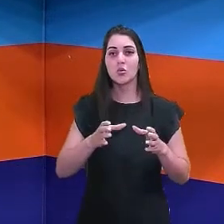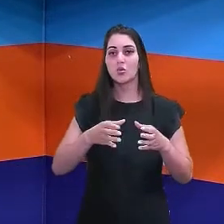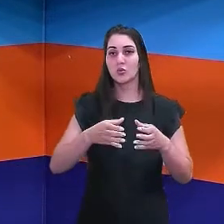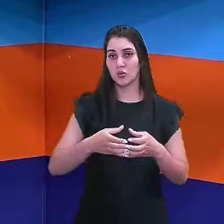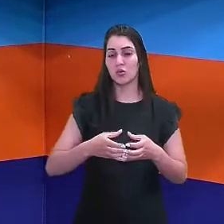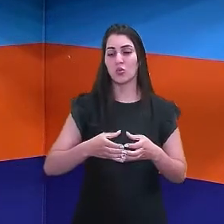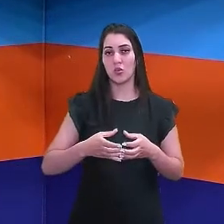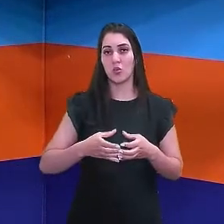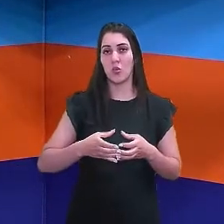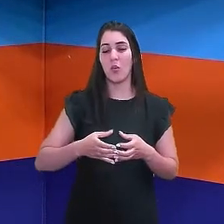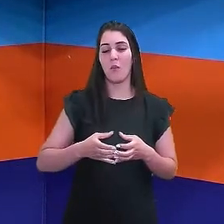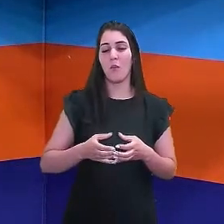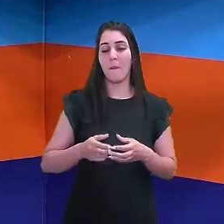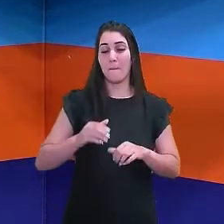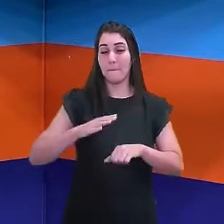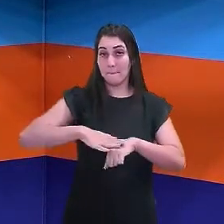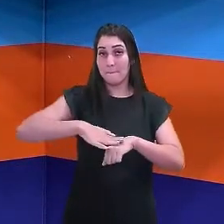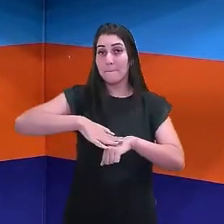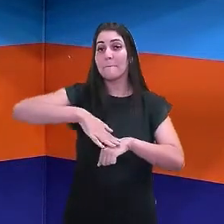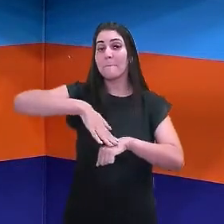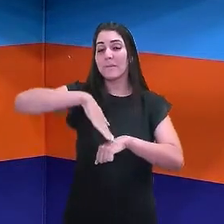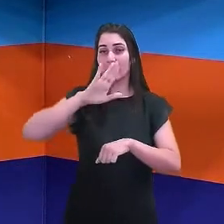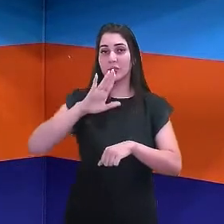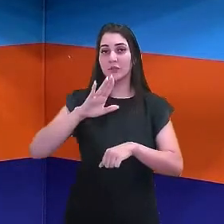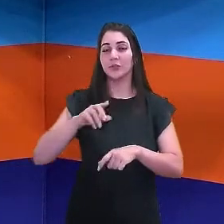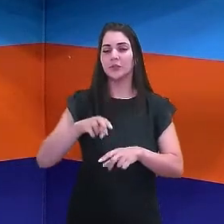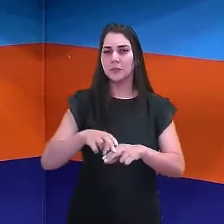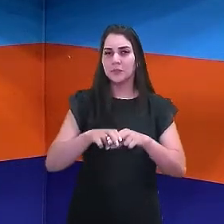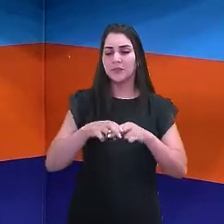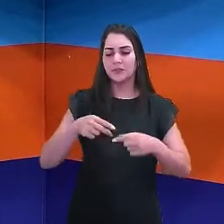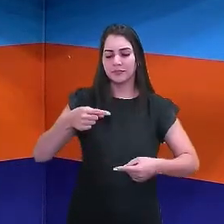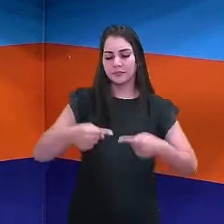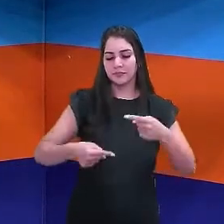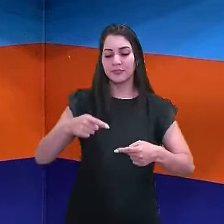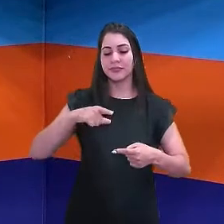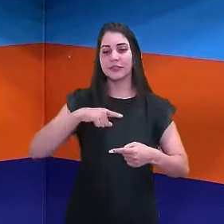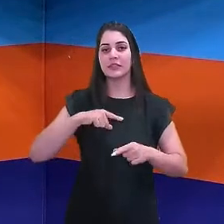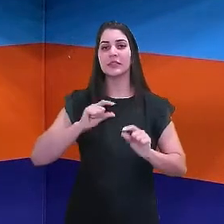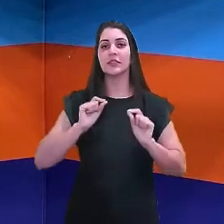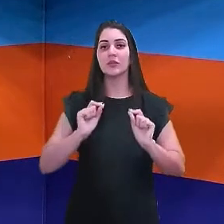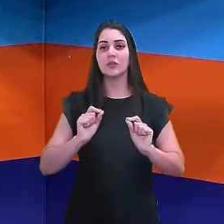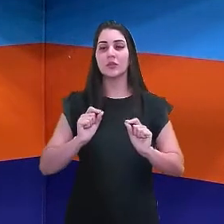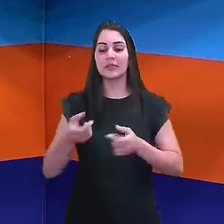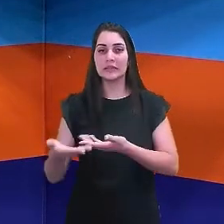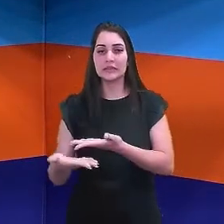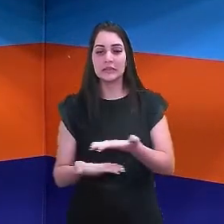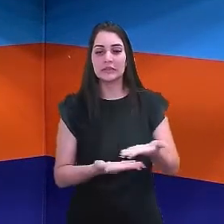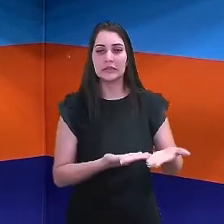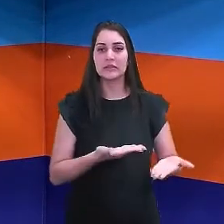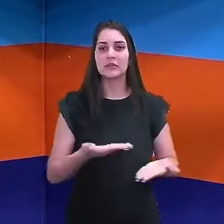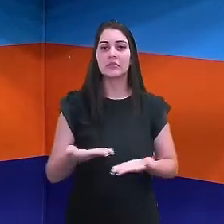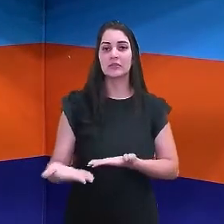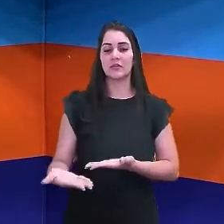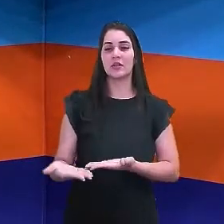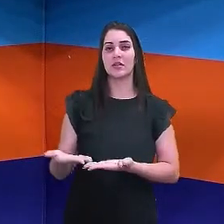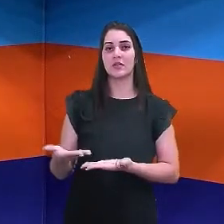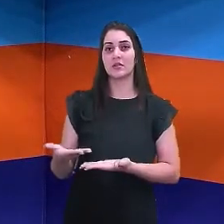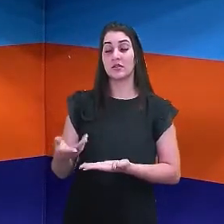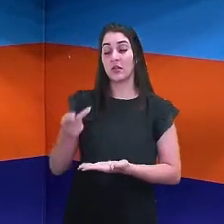naquele momento, e por isso a política tinha que estabelecer uma figura